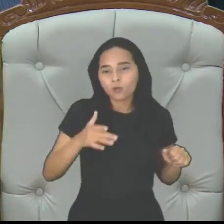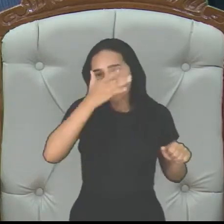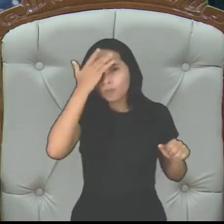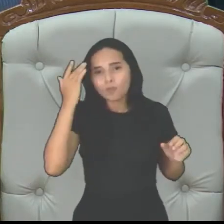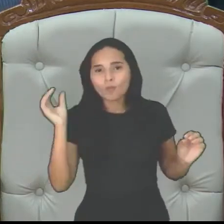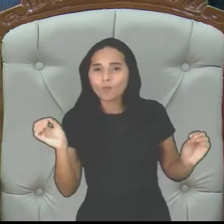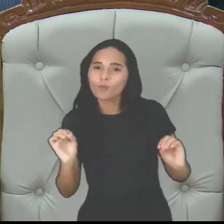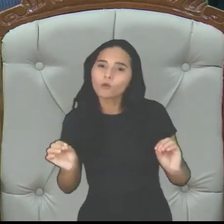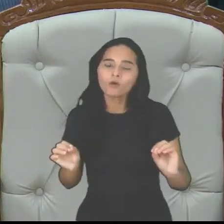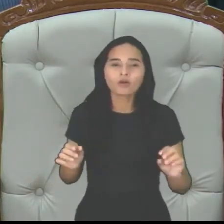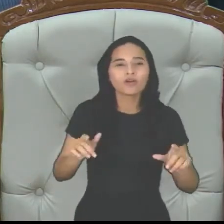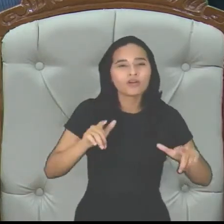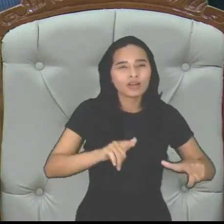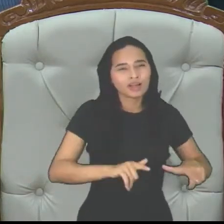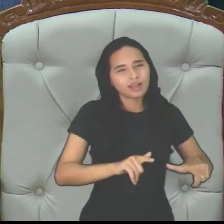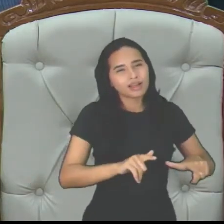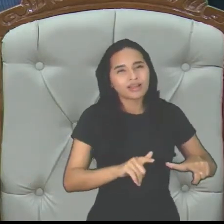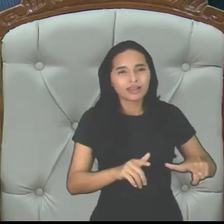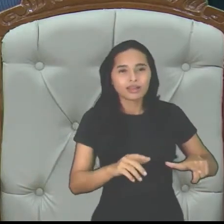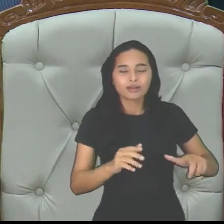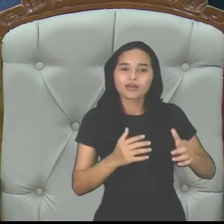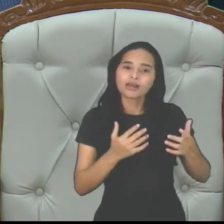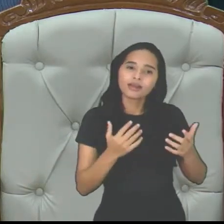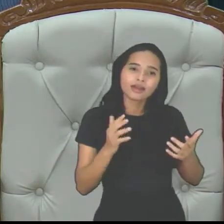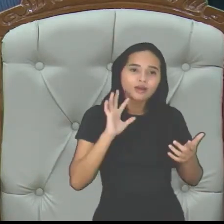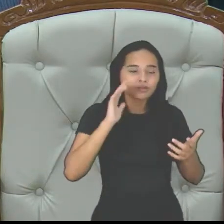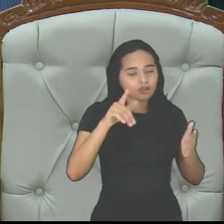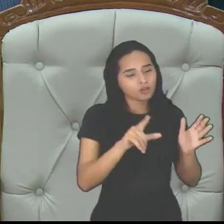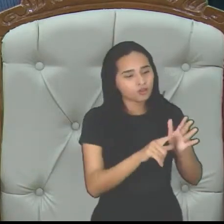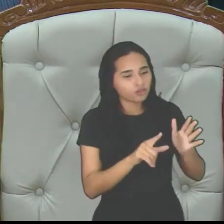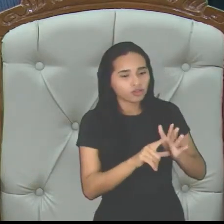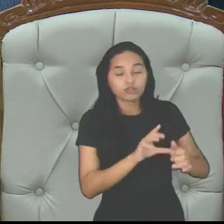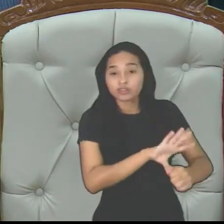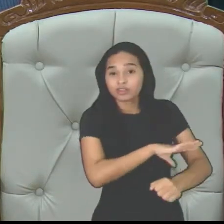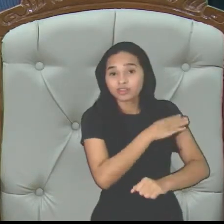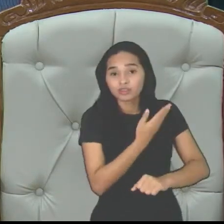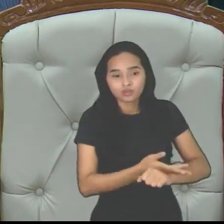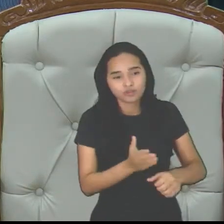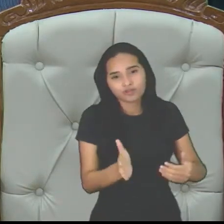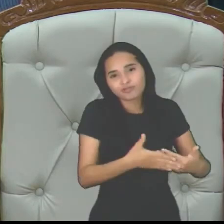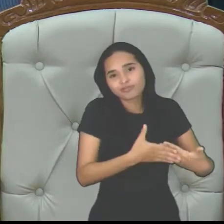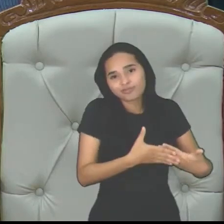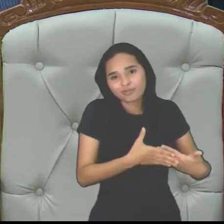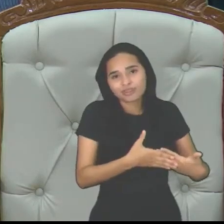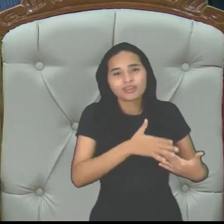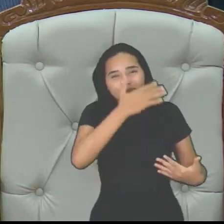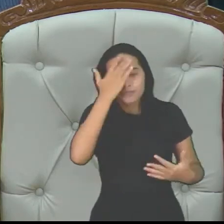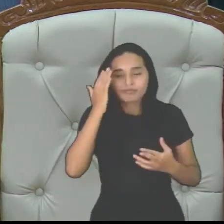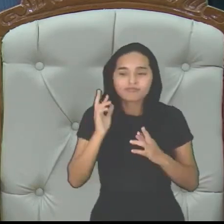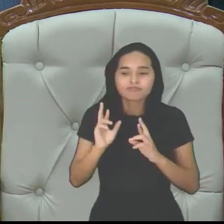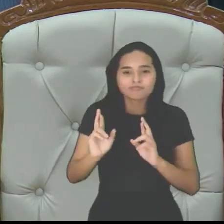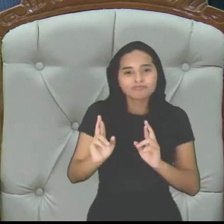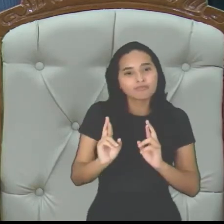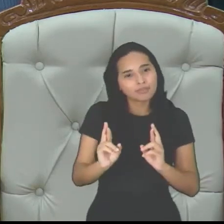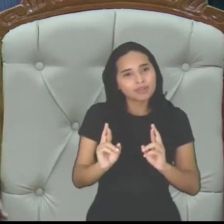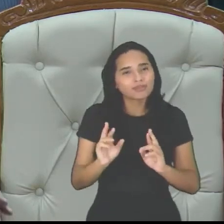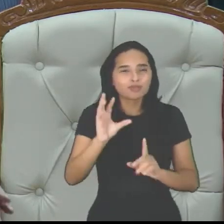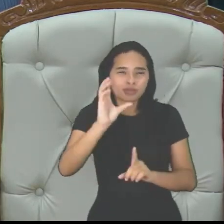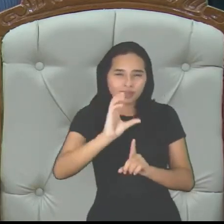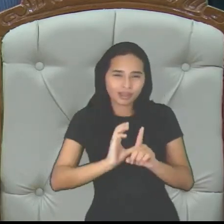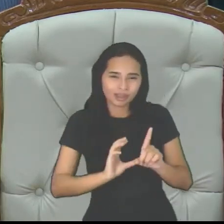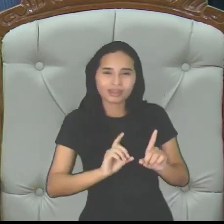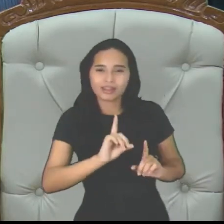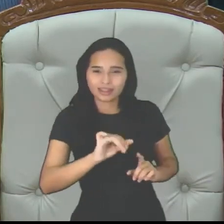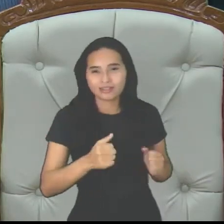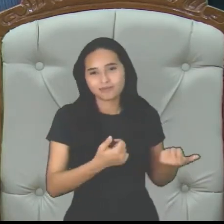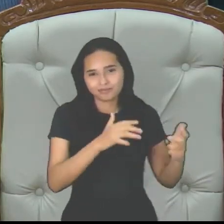Lugares que abriam 24 horas fecharam e as pessoas têm muito respeito a essas datas que se